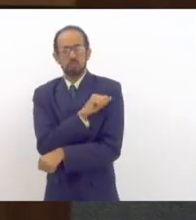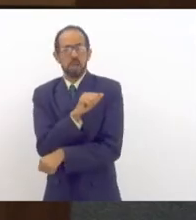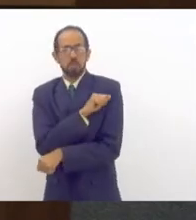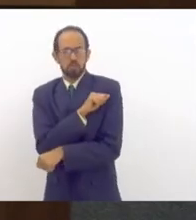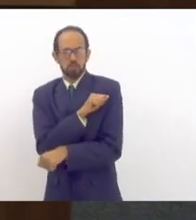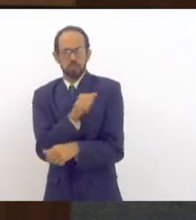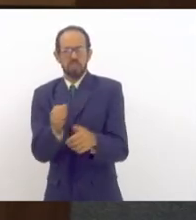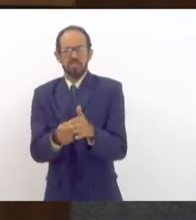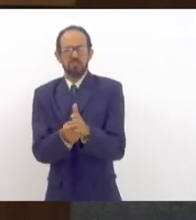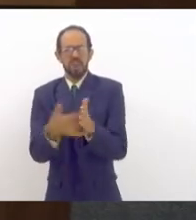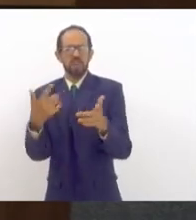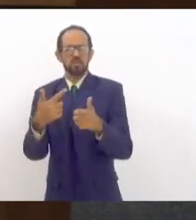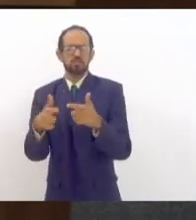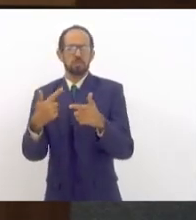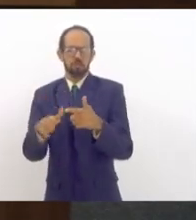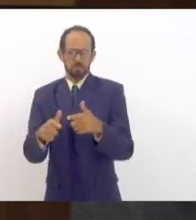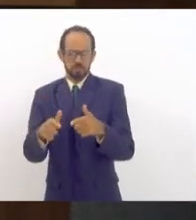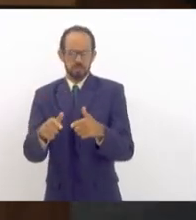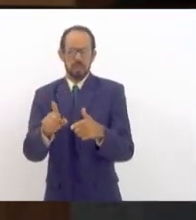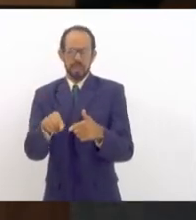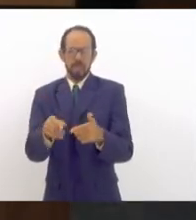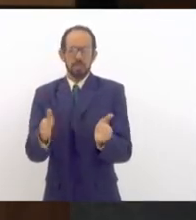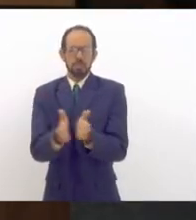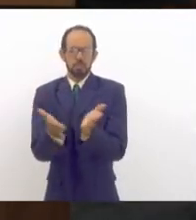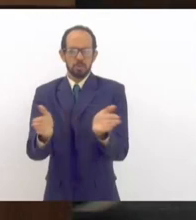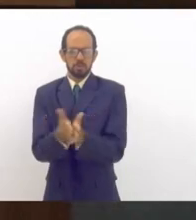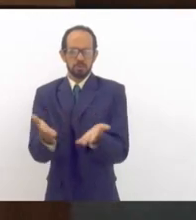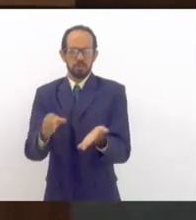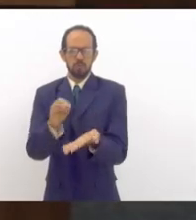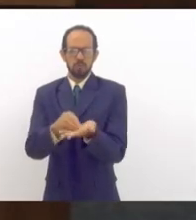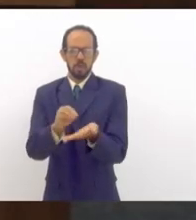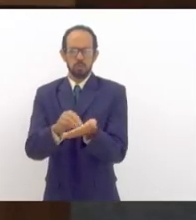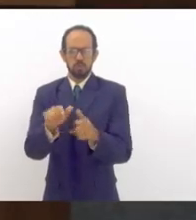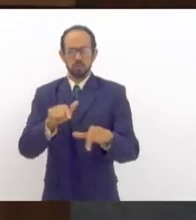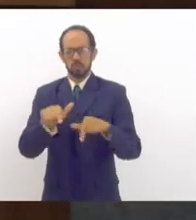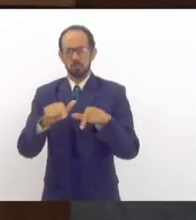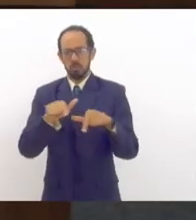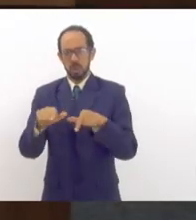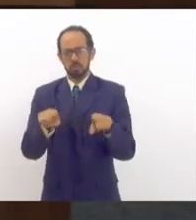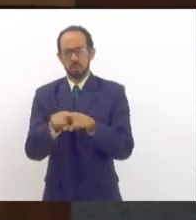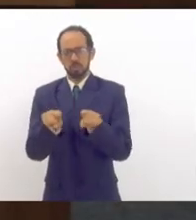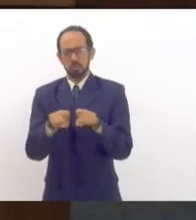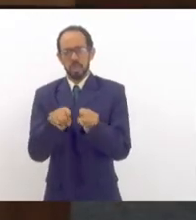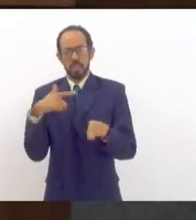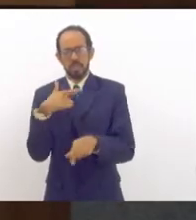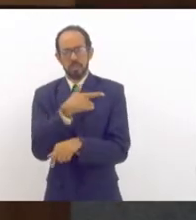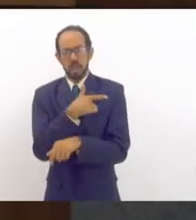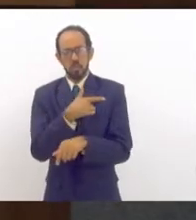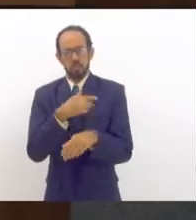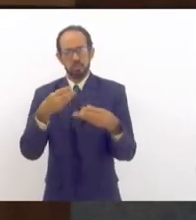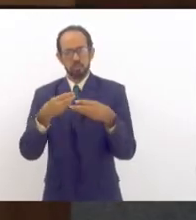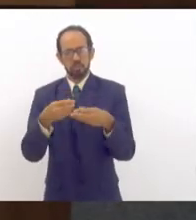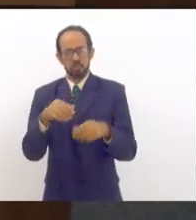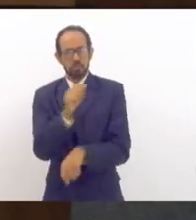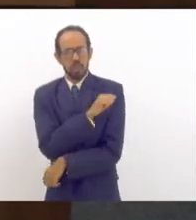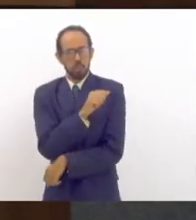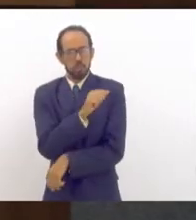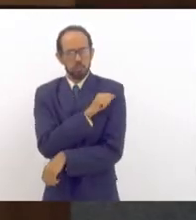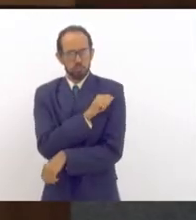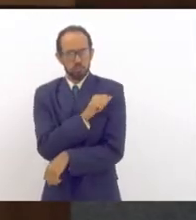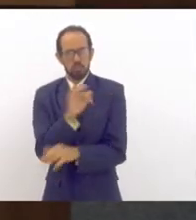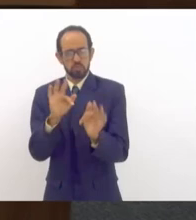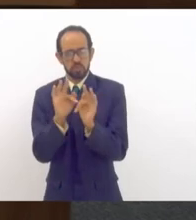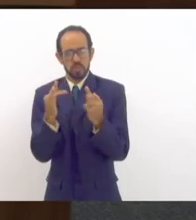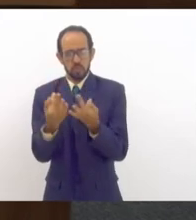como empobrecimento da população o desemprego a gente também teve a saúde né de estudantes e familiares